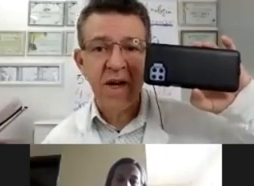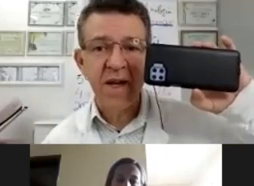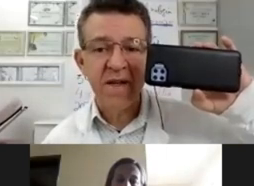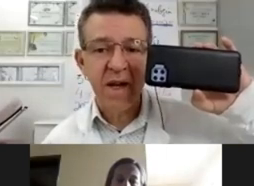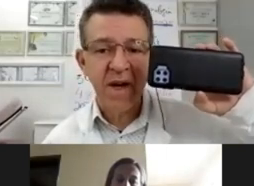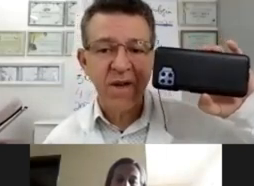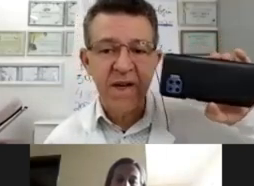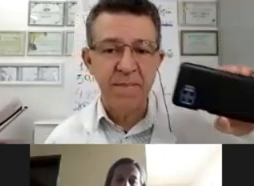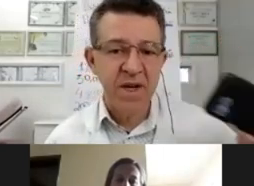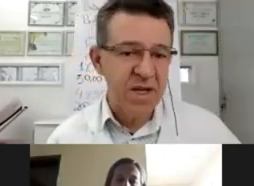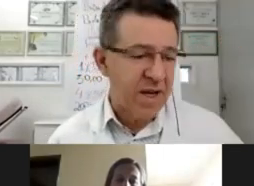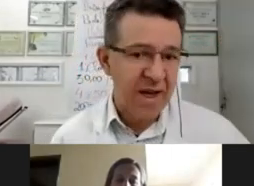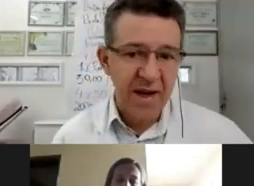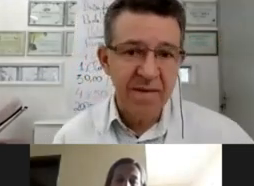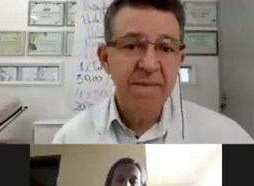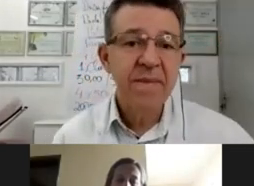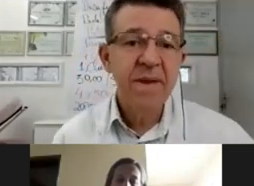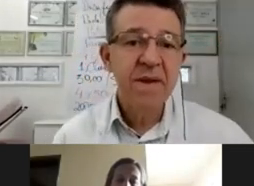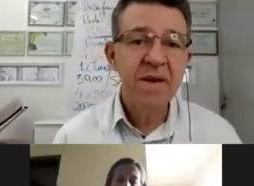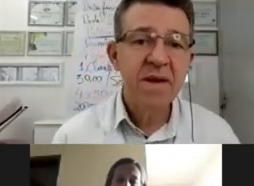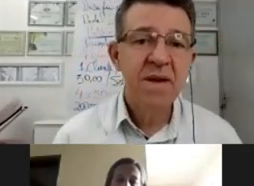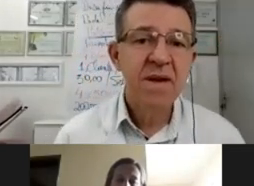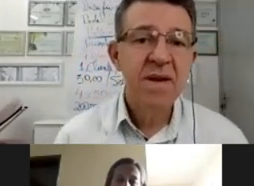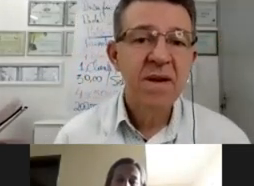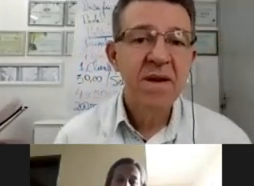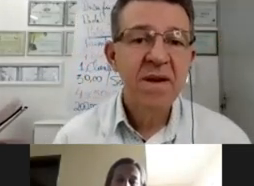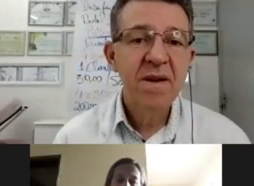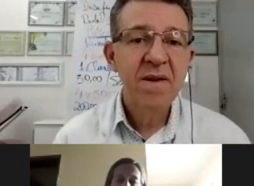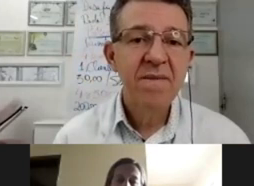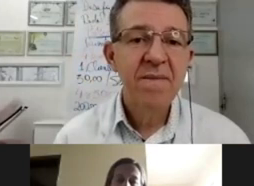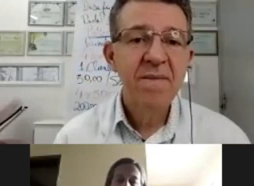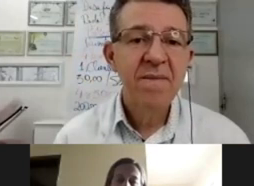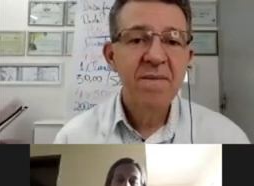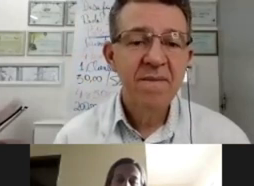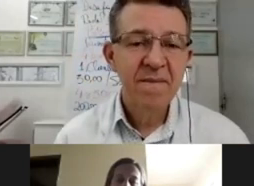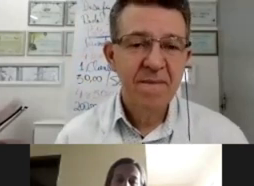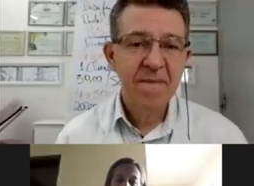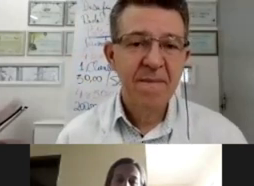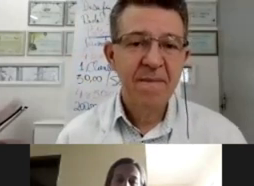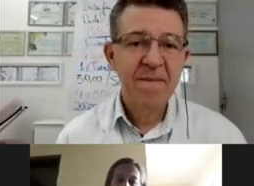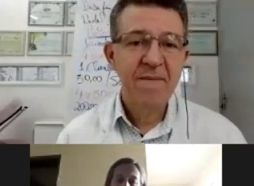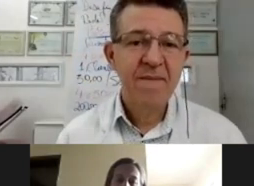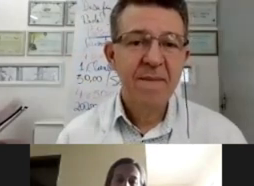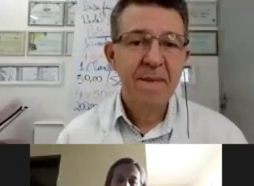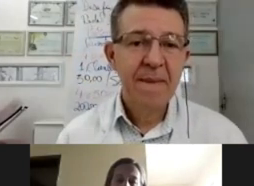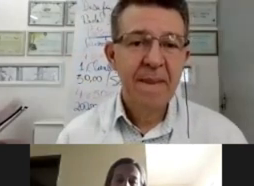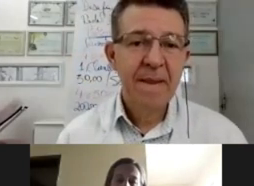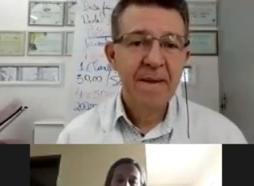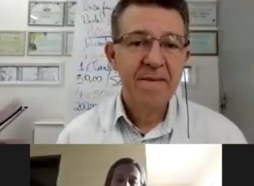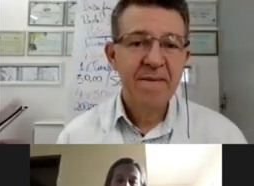coloca o celular assim, a imagem fica preenchida na tela. É porque como eu tô no celular, fica Não, difícil tá